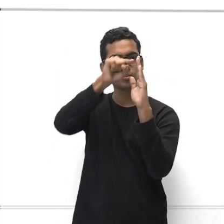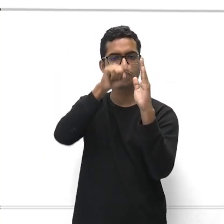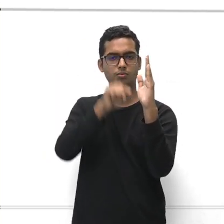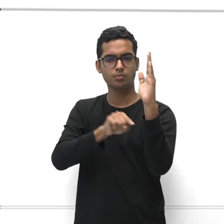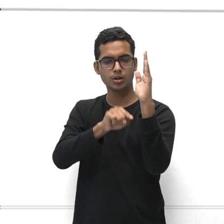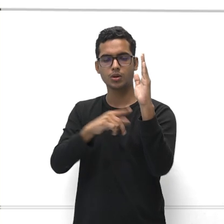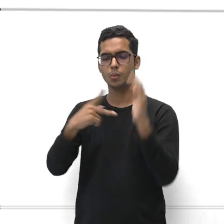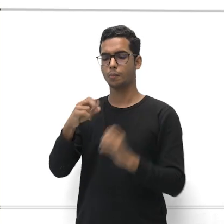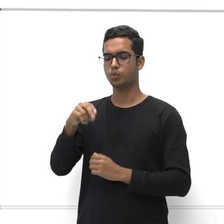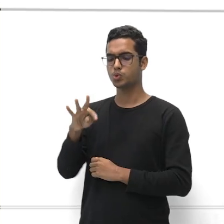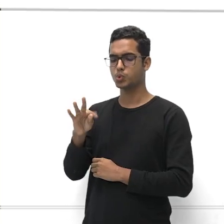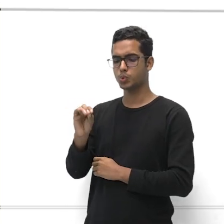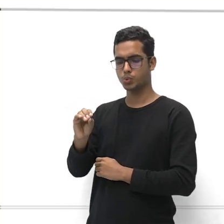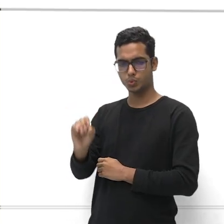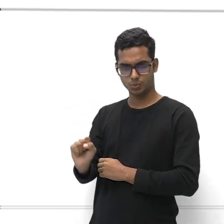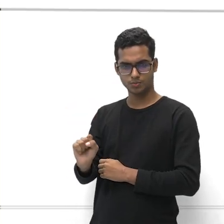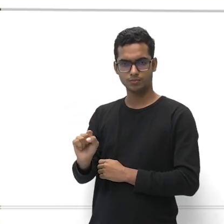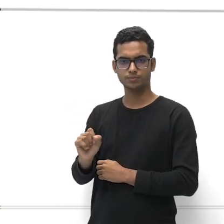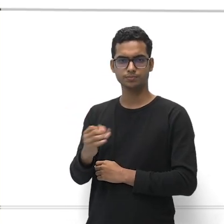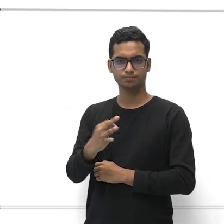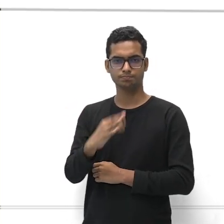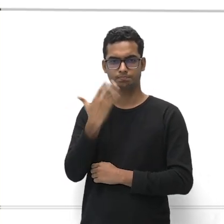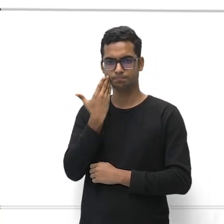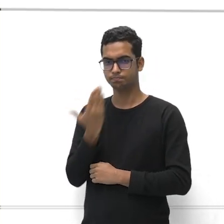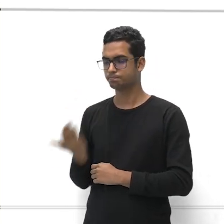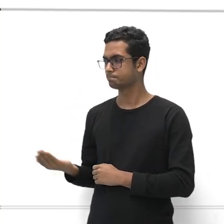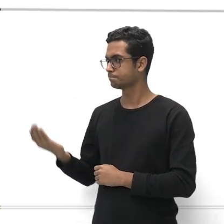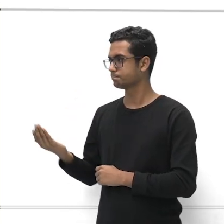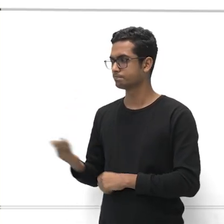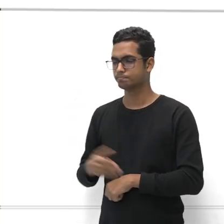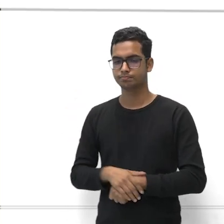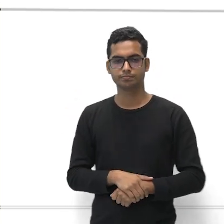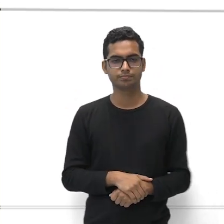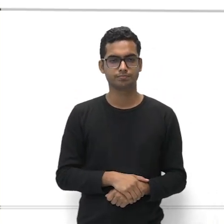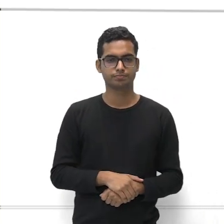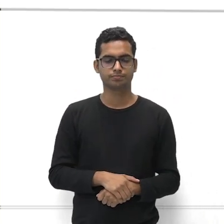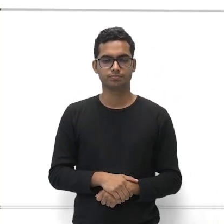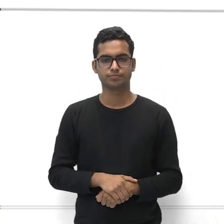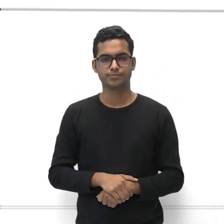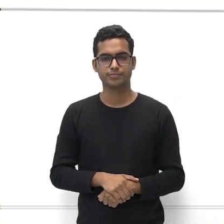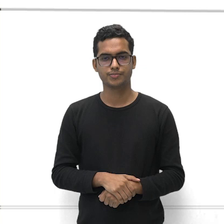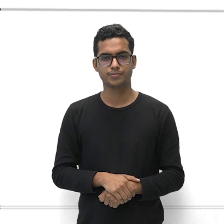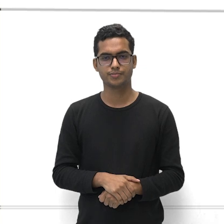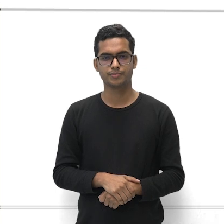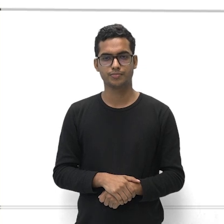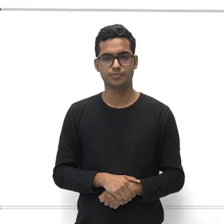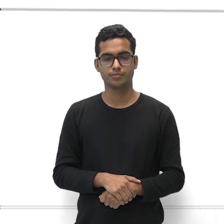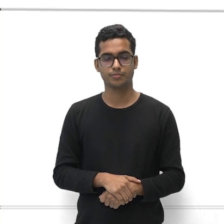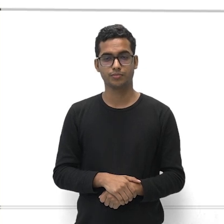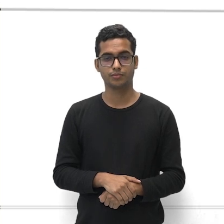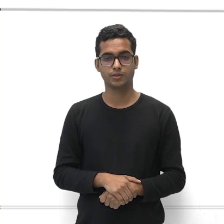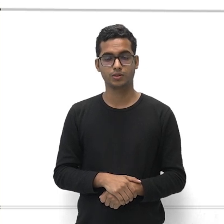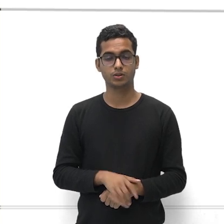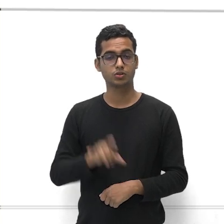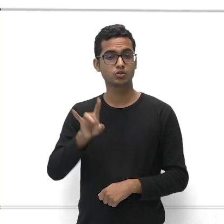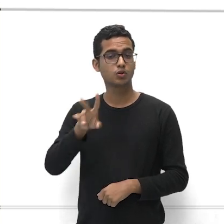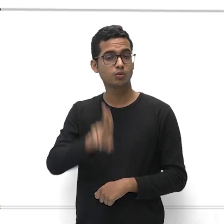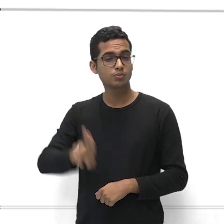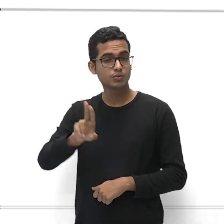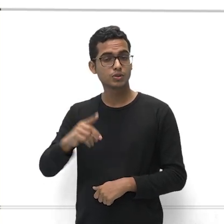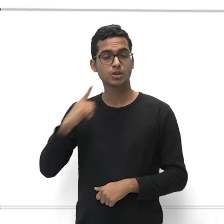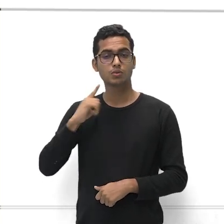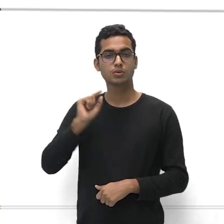Aqui e aqui vai surgir esse ponto e esse. Para nós só vai interessar o de cima. E a mesma